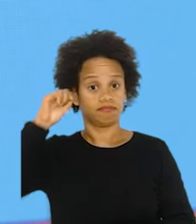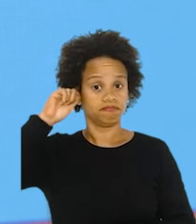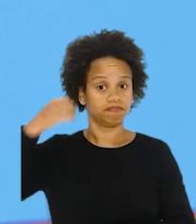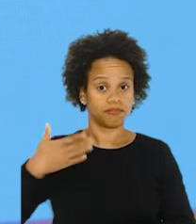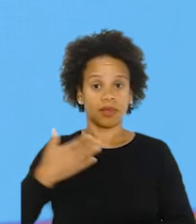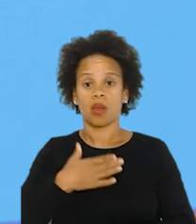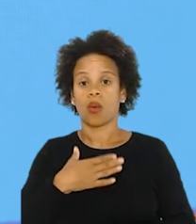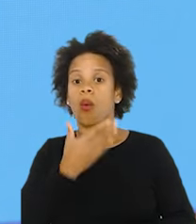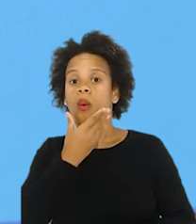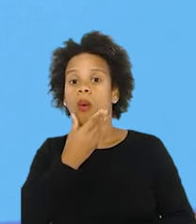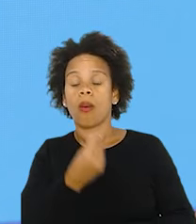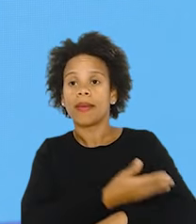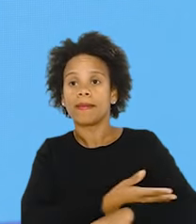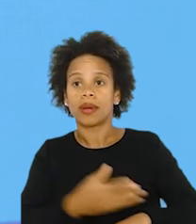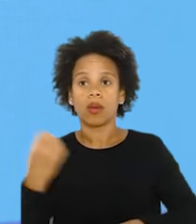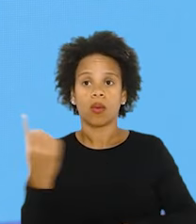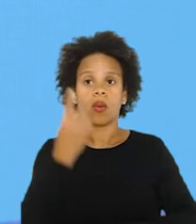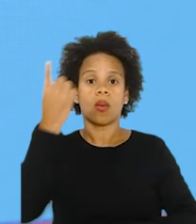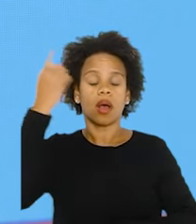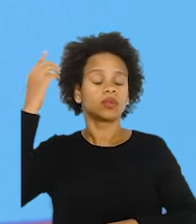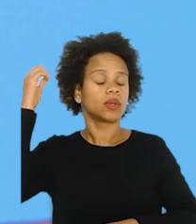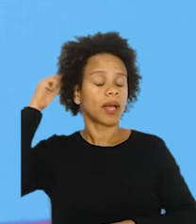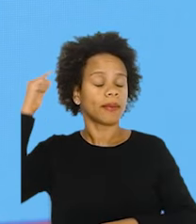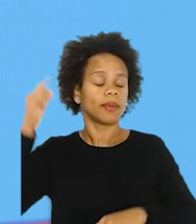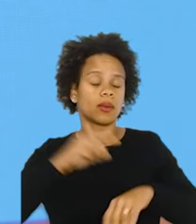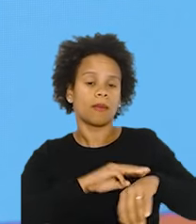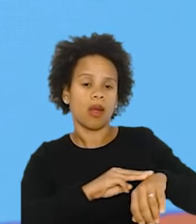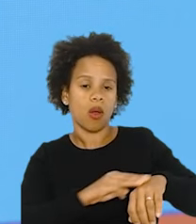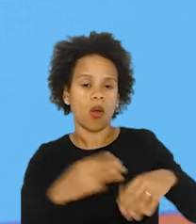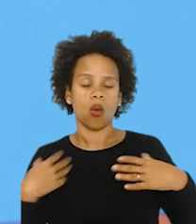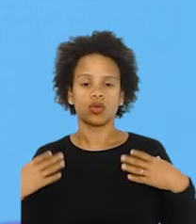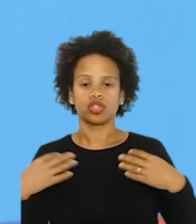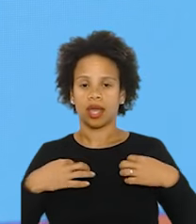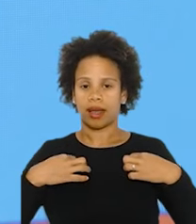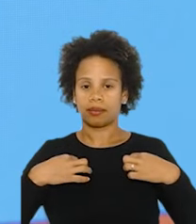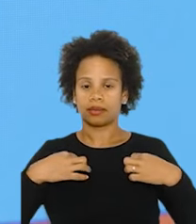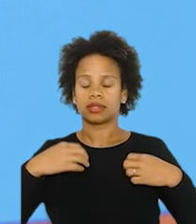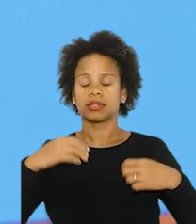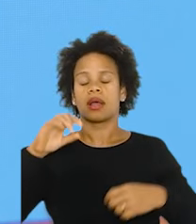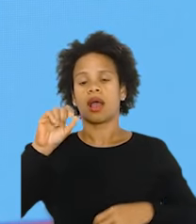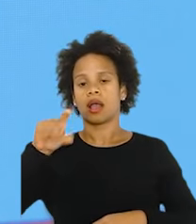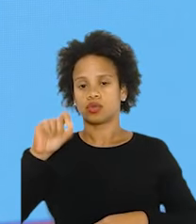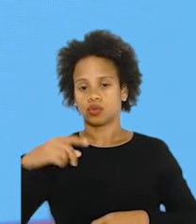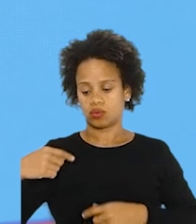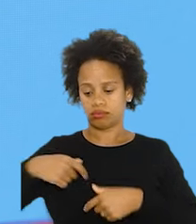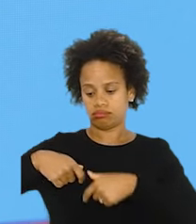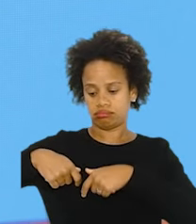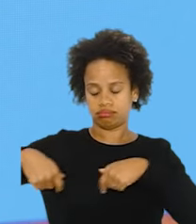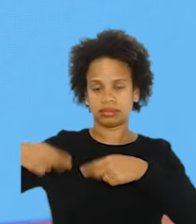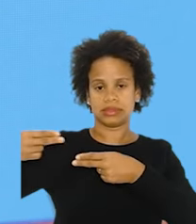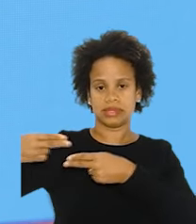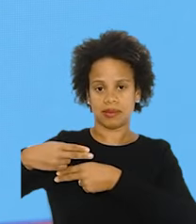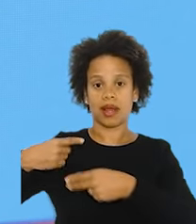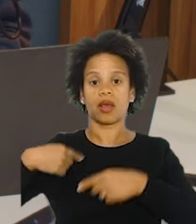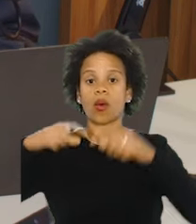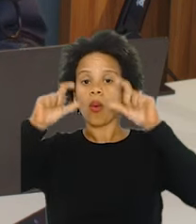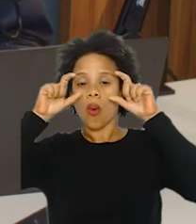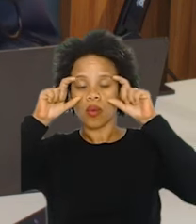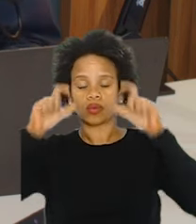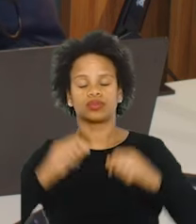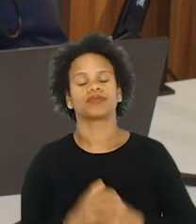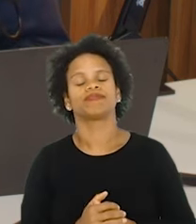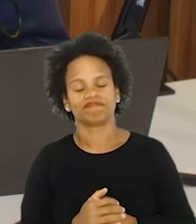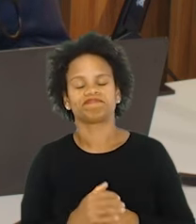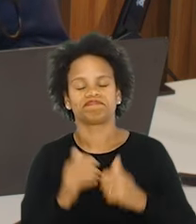homem branco alto cabelos castanh hoje estou com a camisa azul com o logo do sebrai e utilizo o óculos Beleza